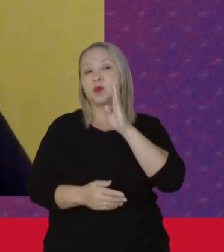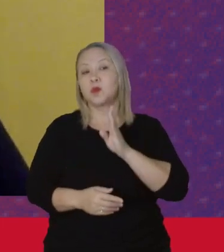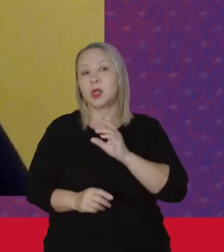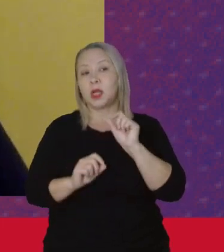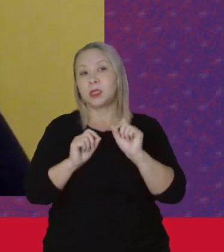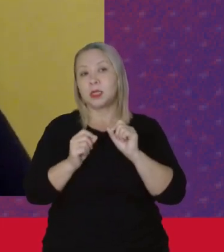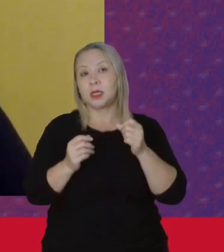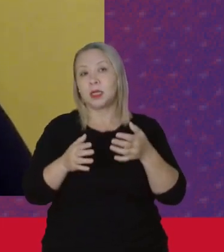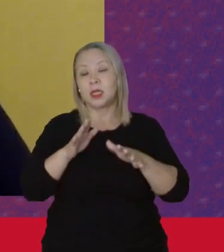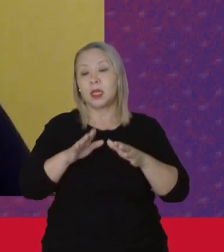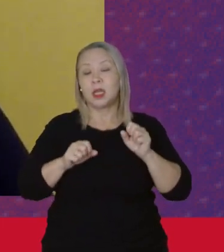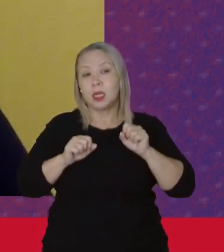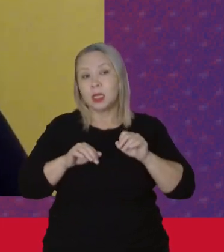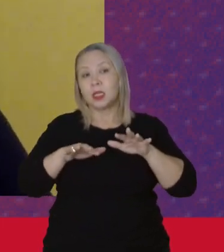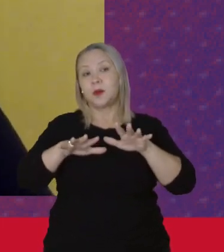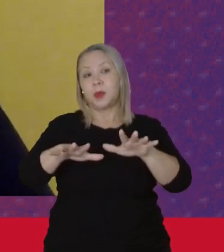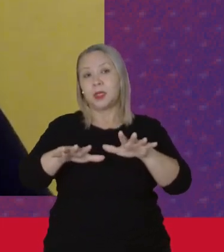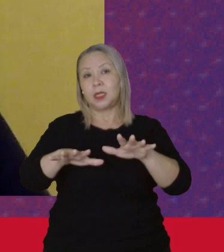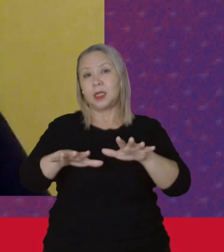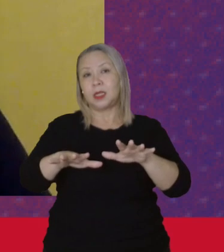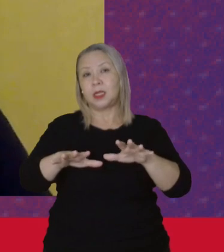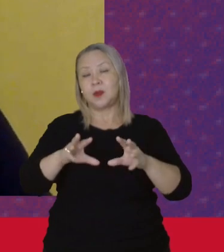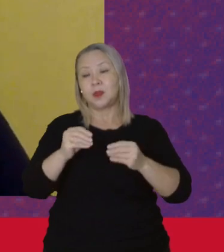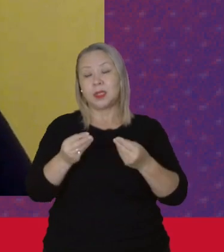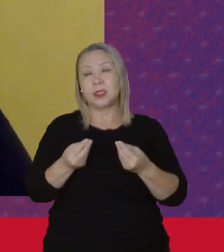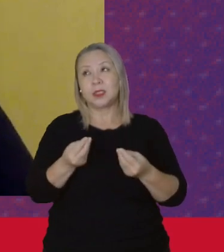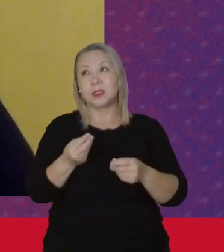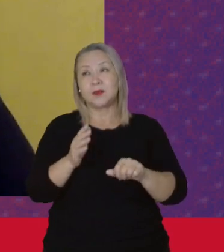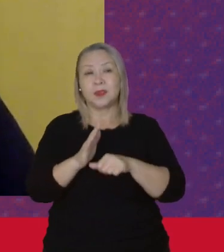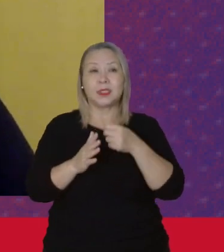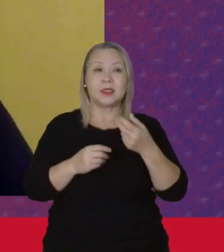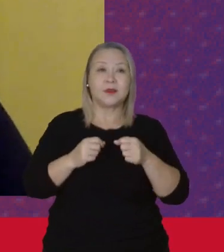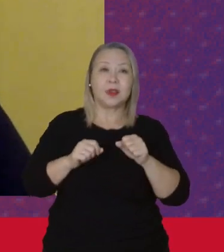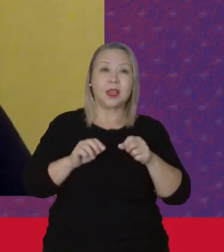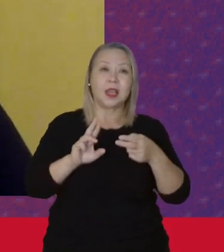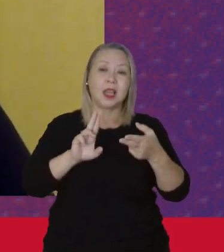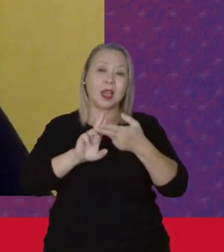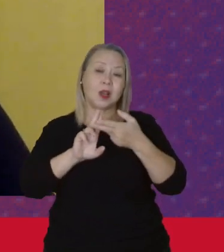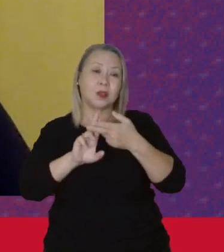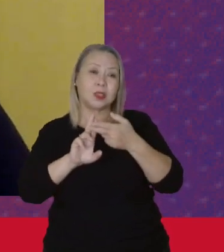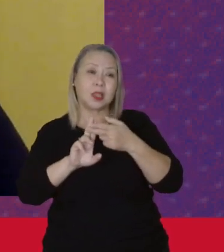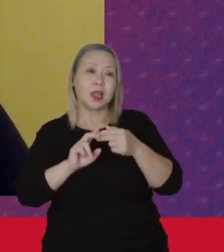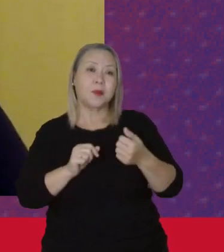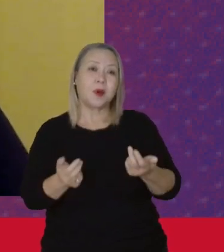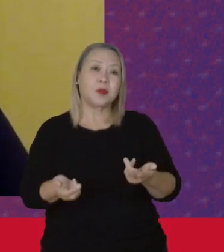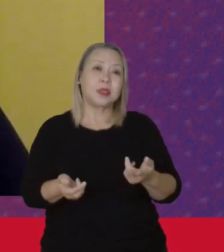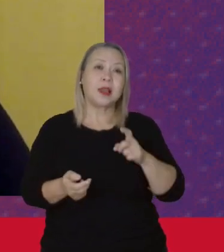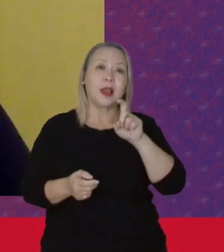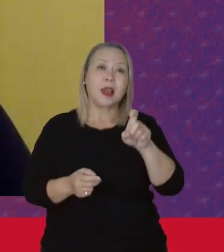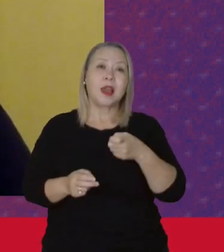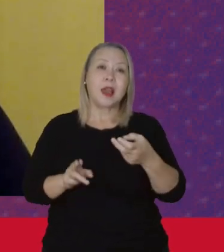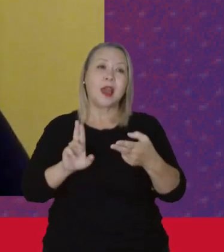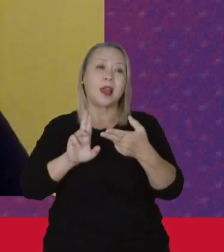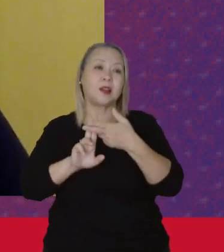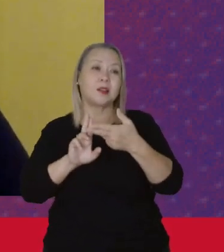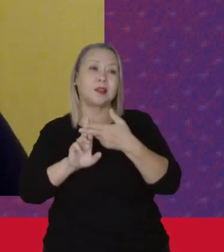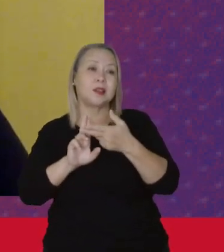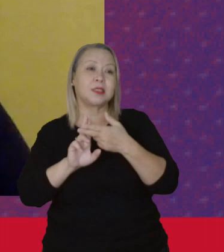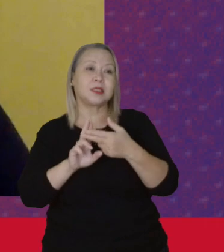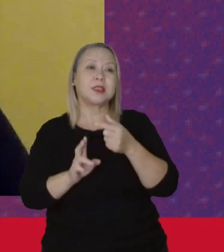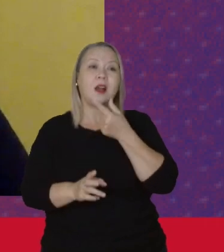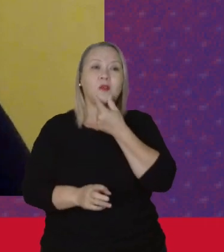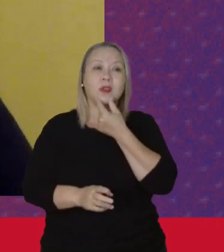vezes aqui na pandemia, né, muitas vezes a Rede Globo fala assim, o Sistema Único de Saúde é o sistema de saúde